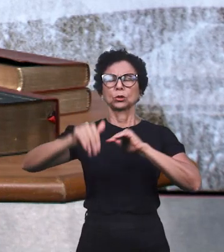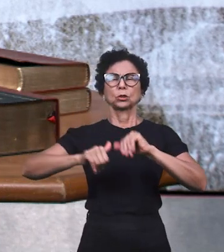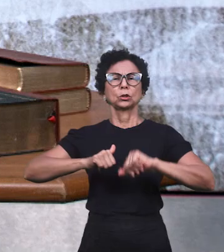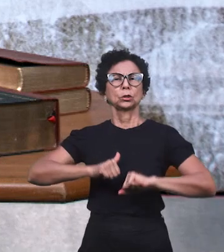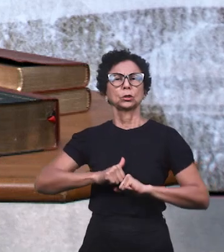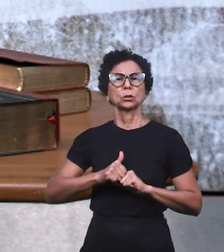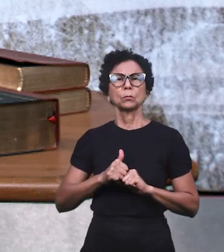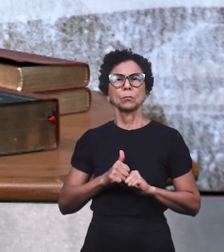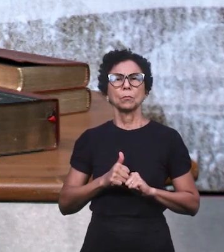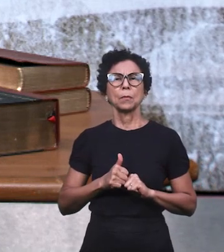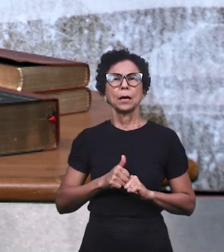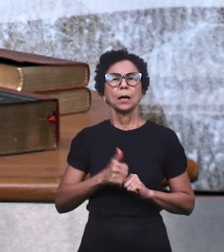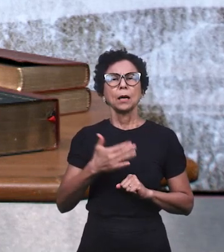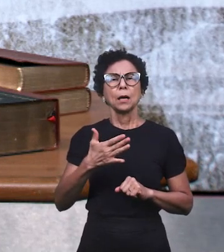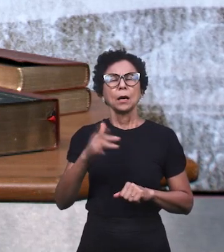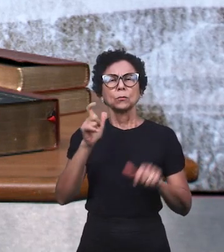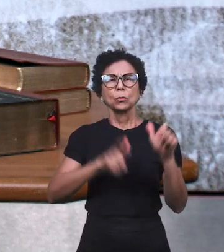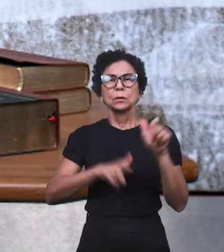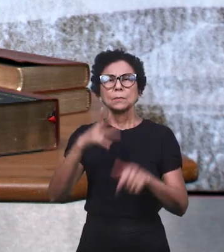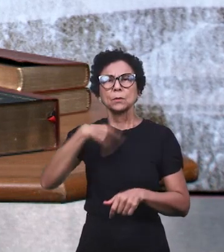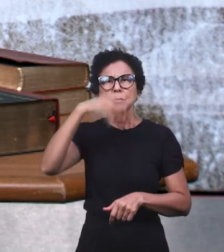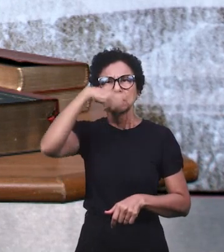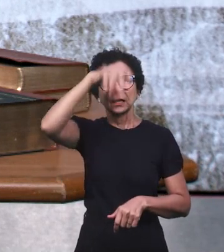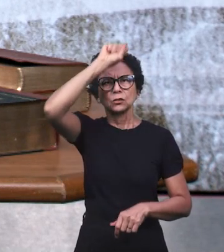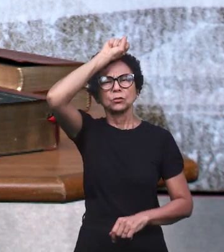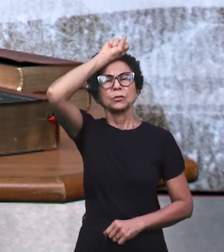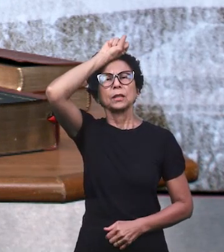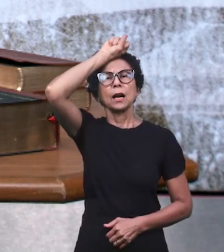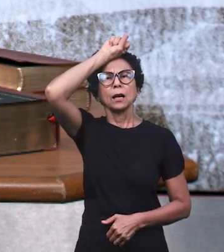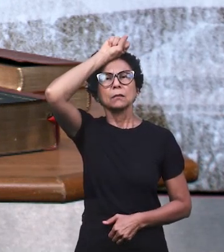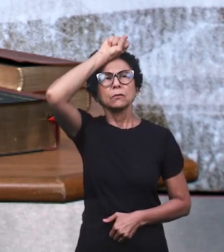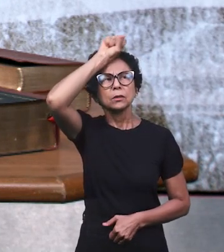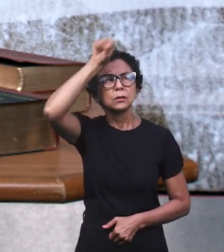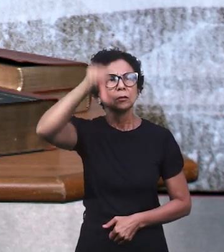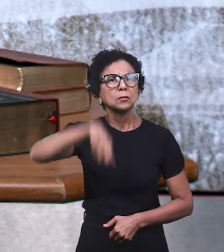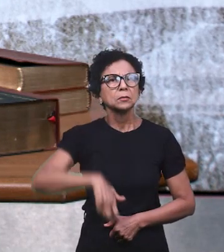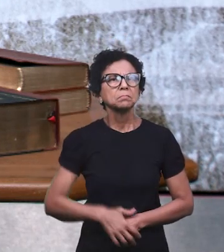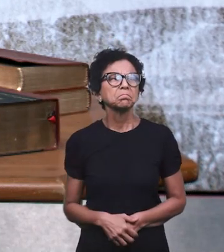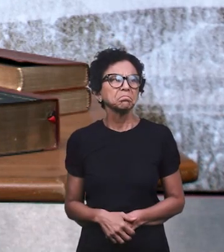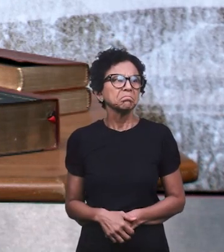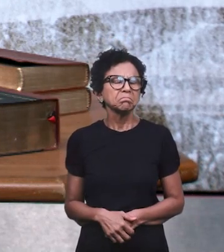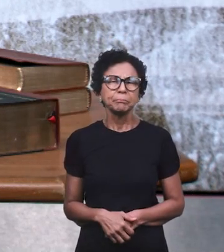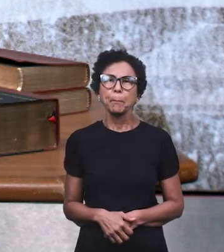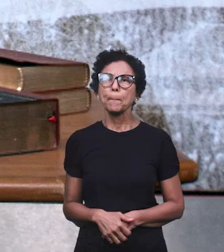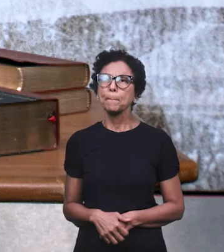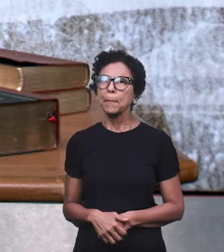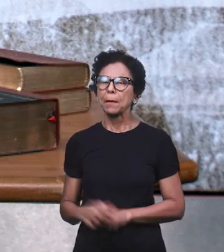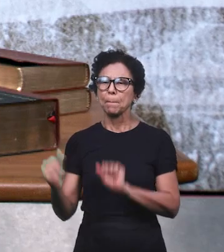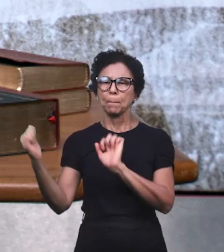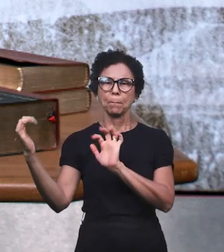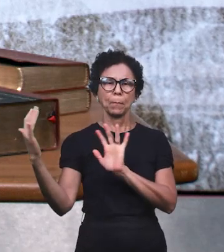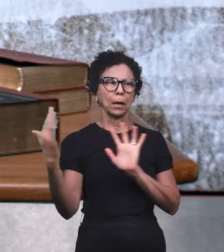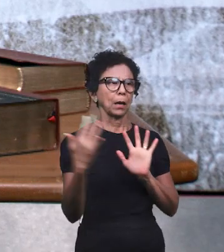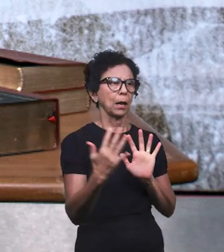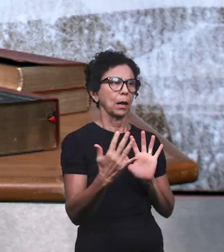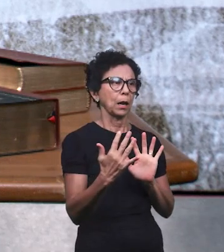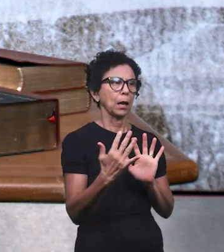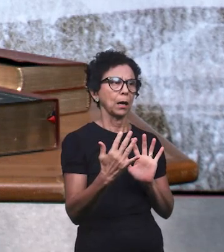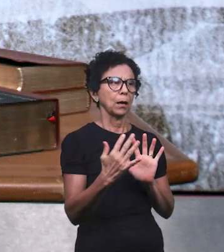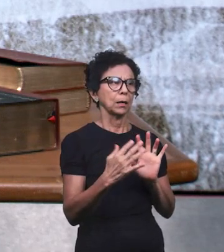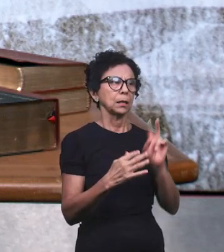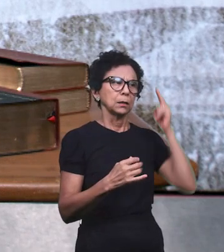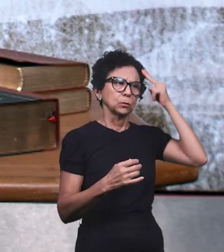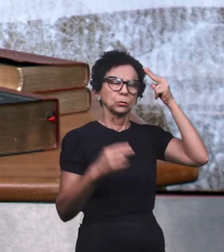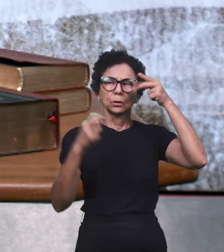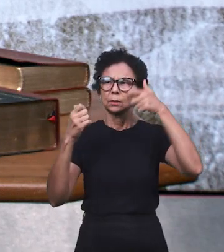Faraó contou-lhes os seus sonhos, mas ninguém havia que os interpretasse a Faraó.